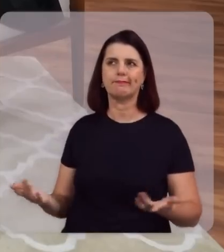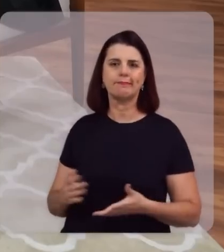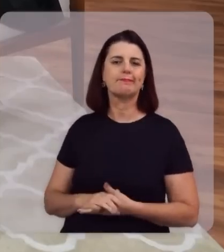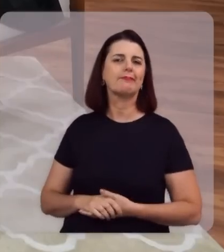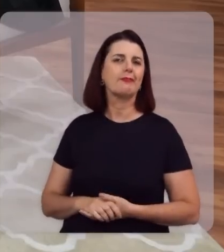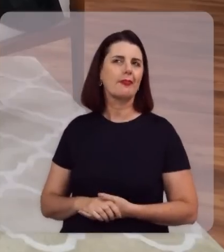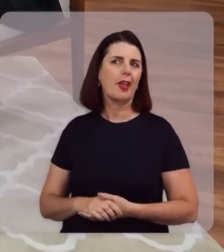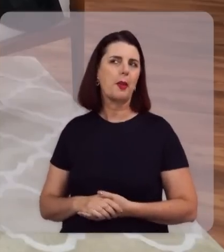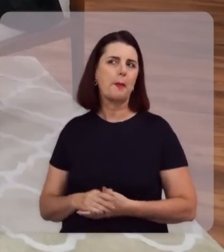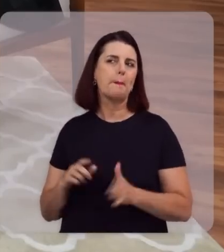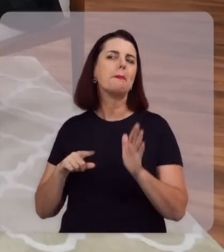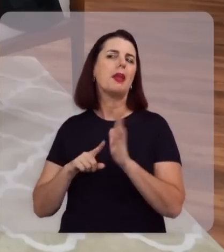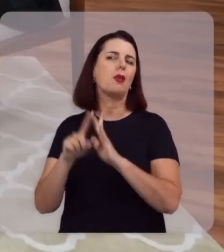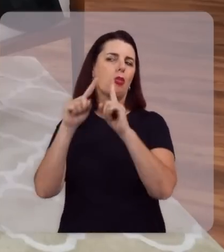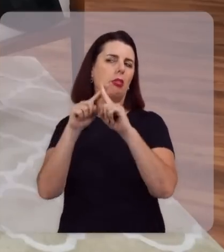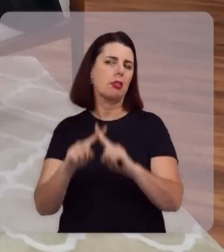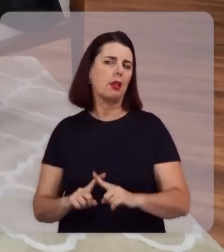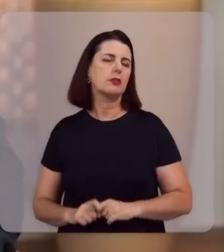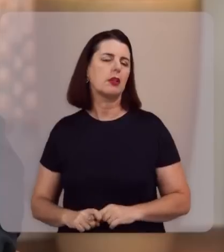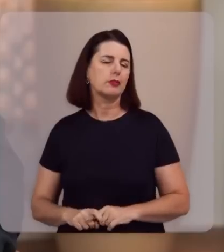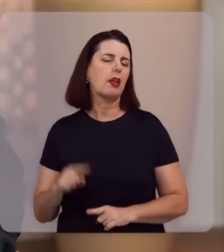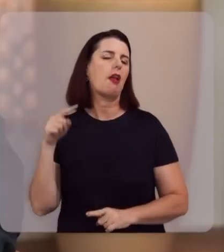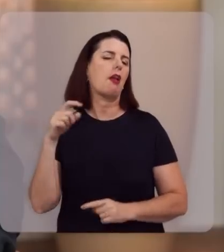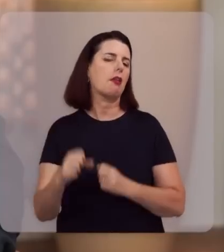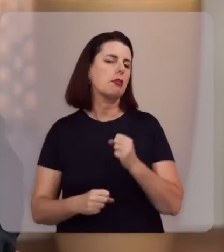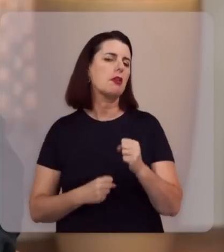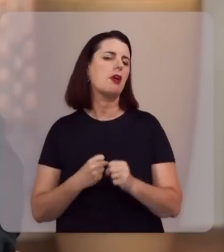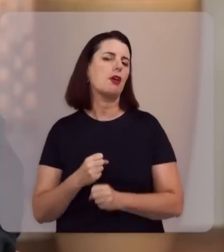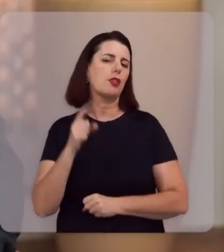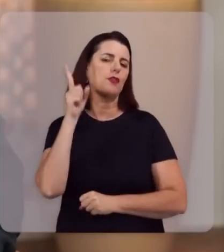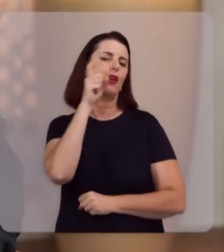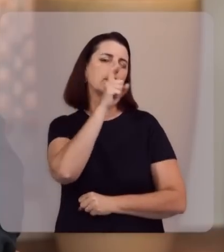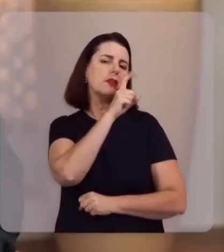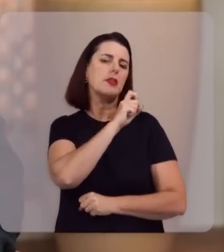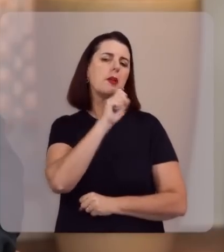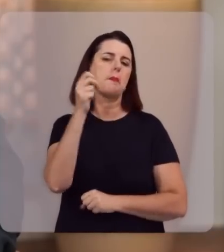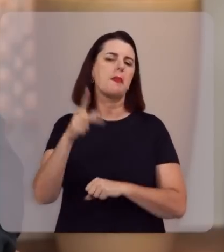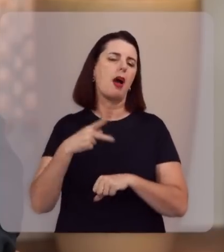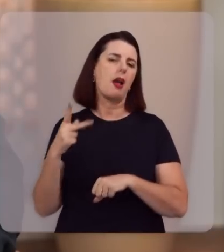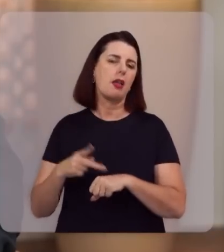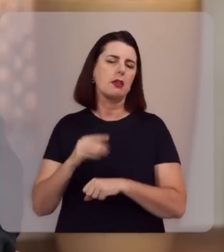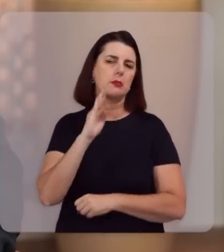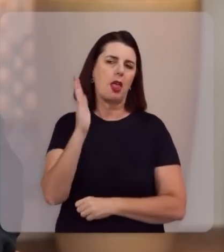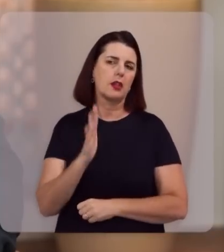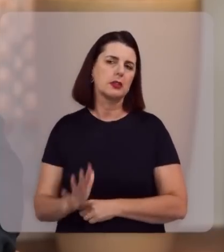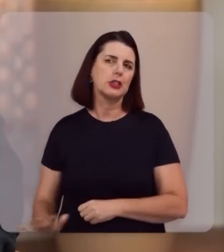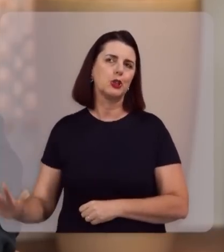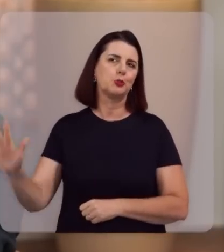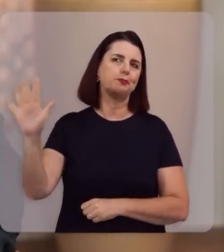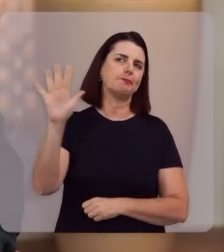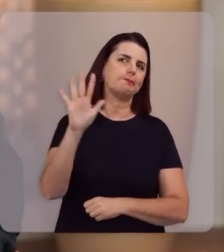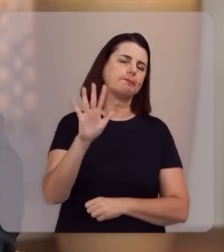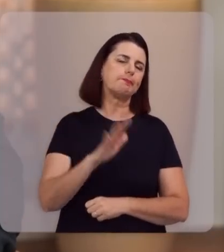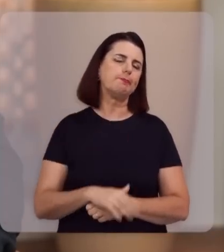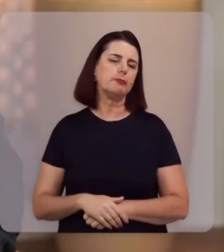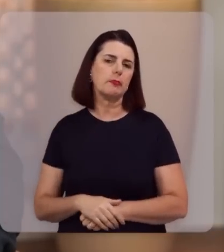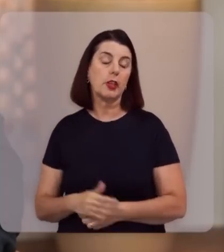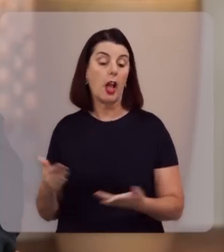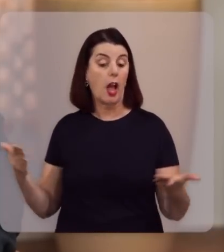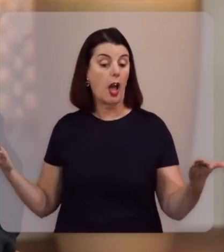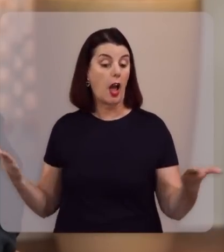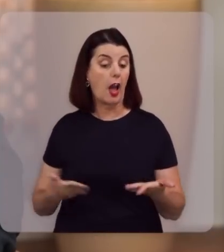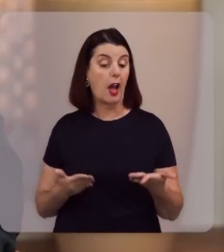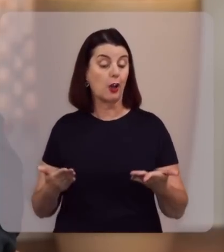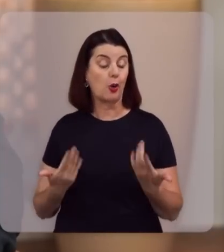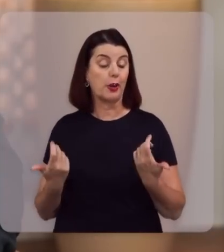pergunta tremendamente desafiadora. Esse ano foi um ano muito difícil no nosso país, meus irmãos. E